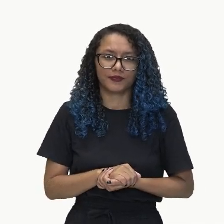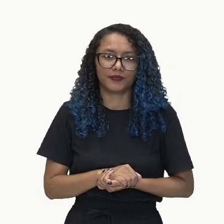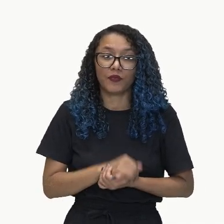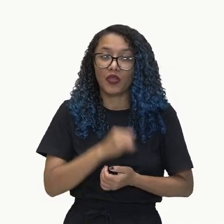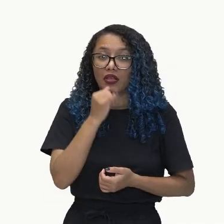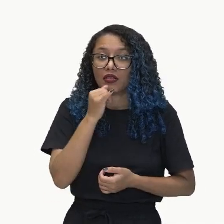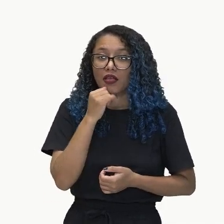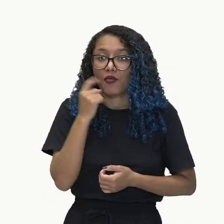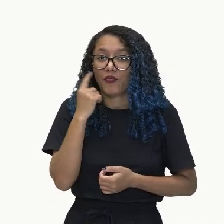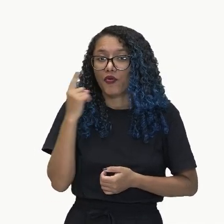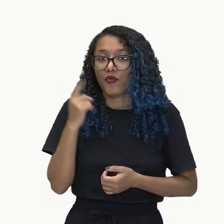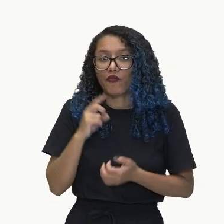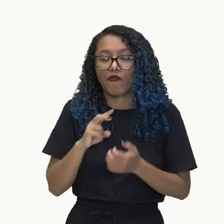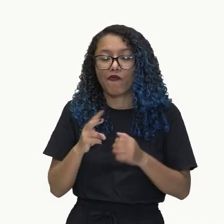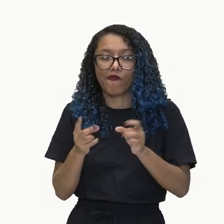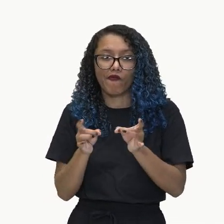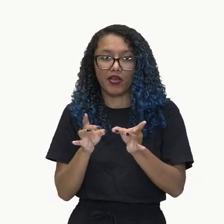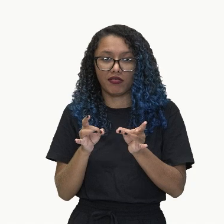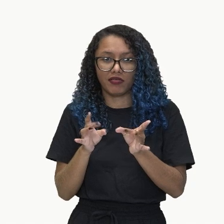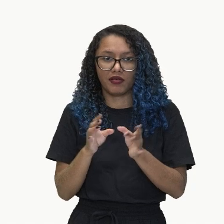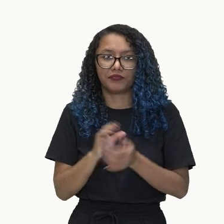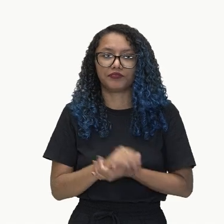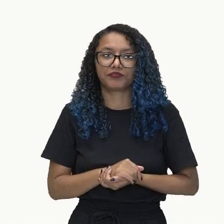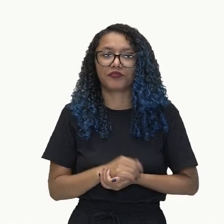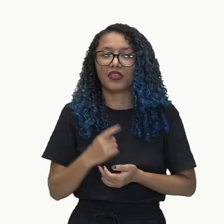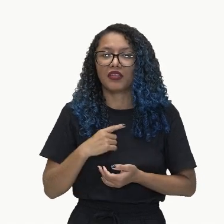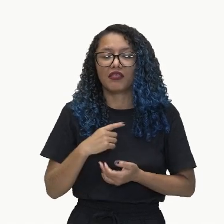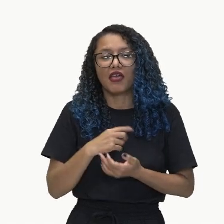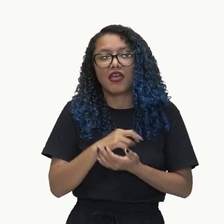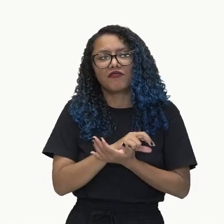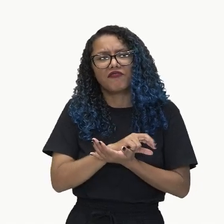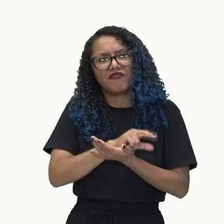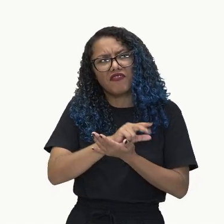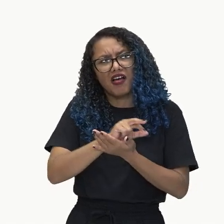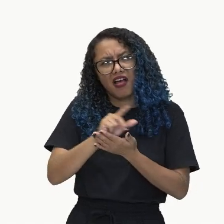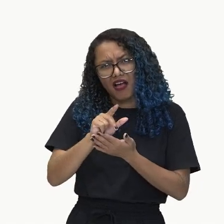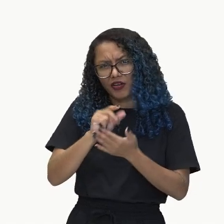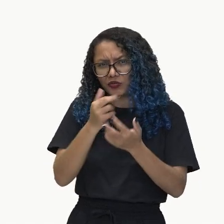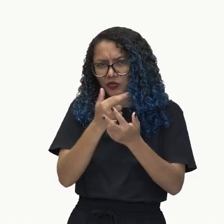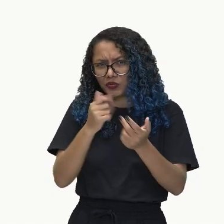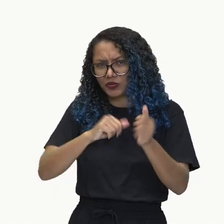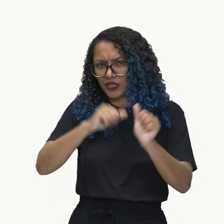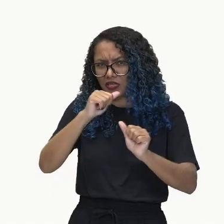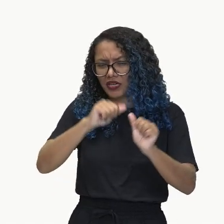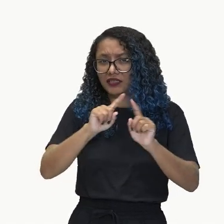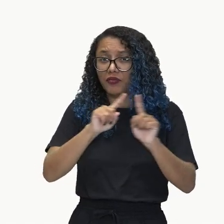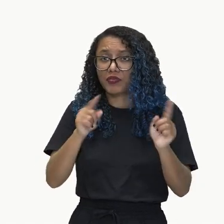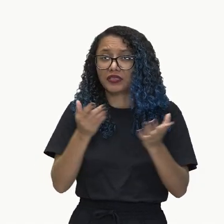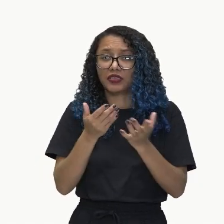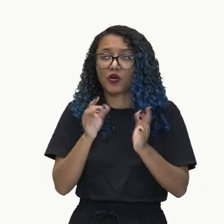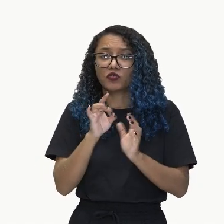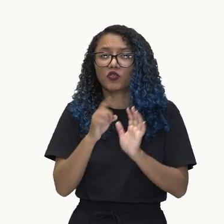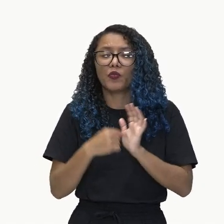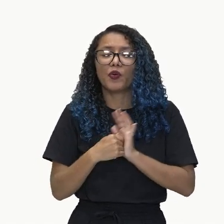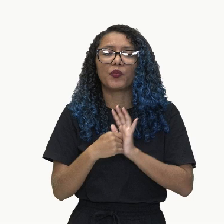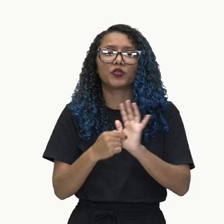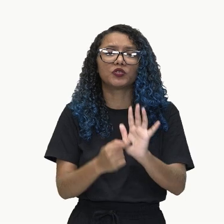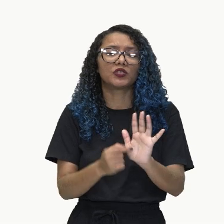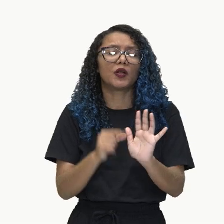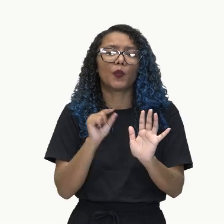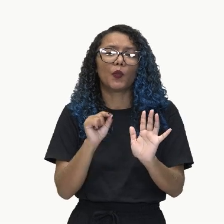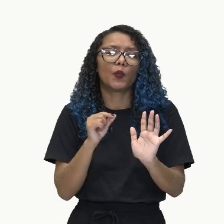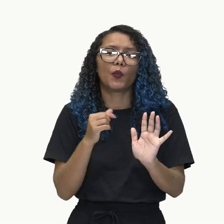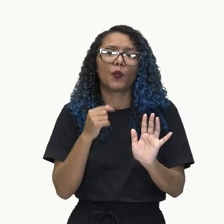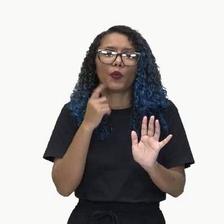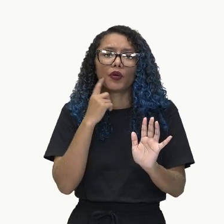tem mais coisas aqui para ver em bendela só que nós não vamos analisar agora eu só quis mostrar para vocês essa